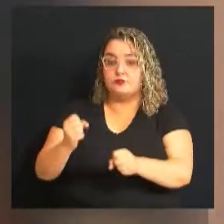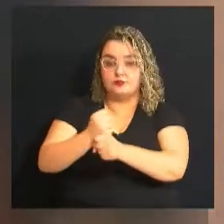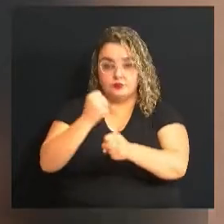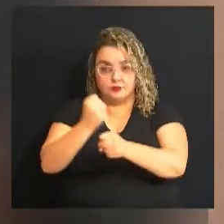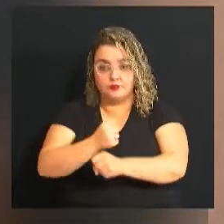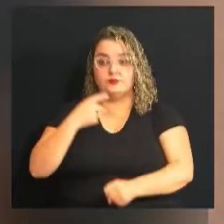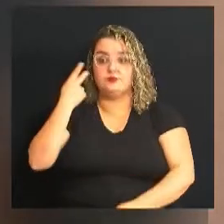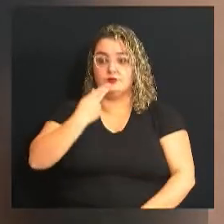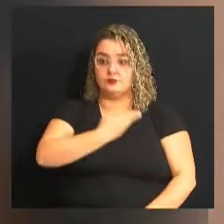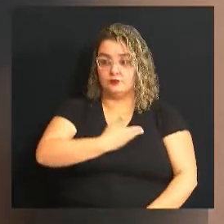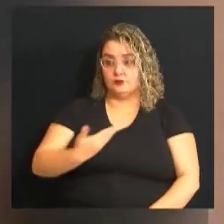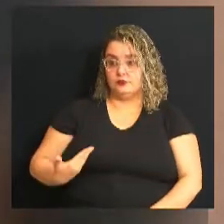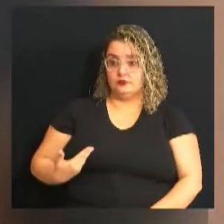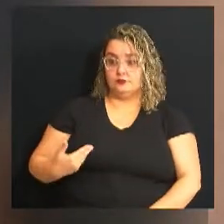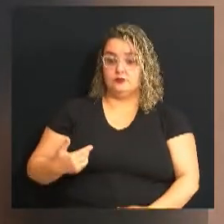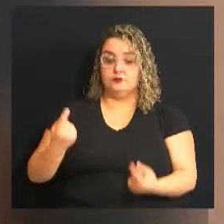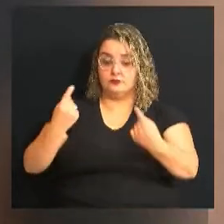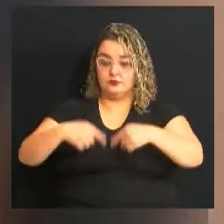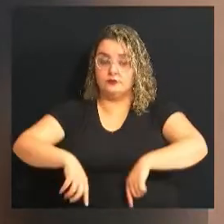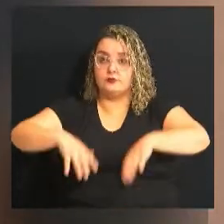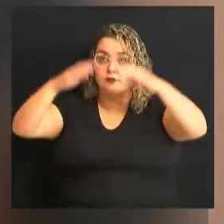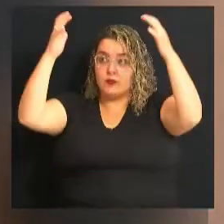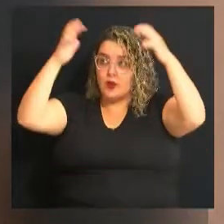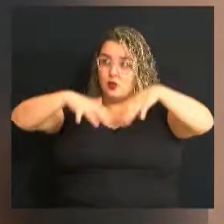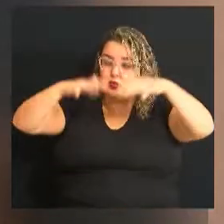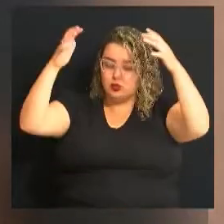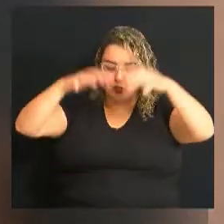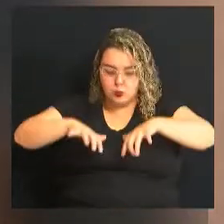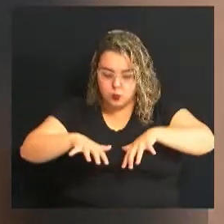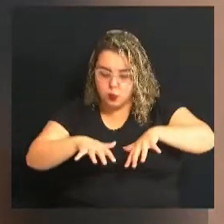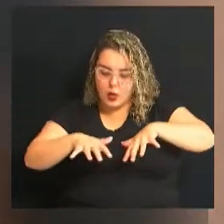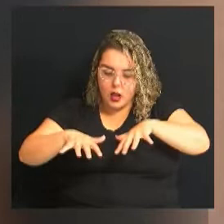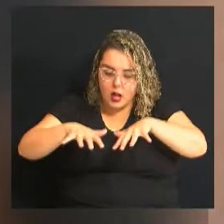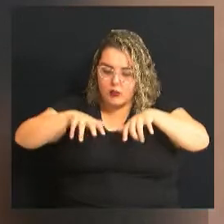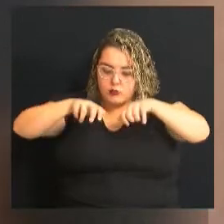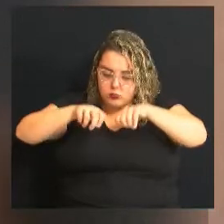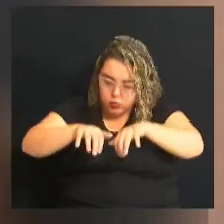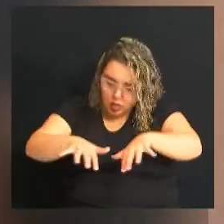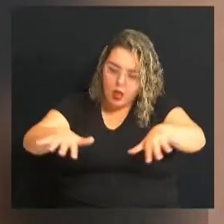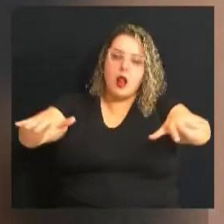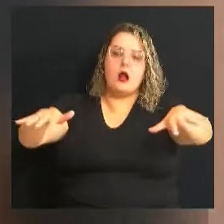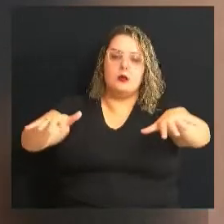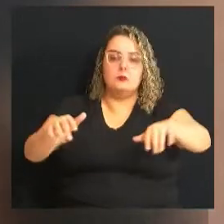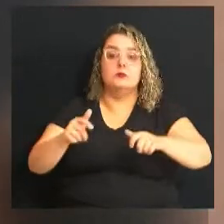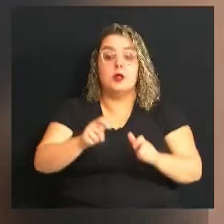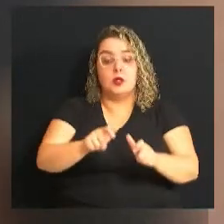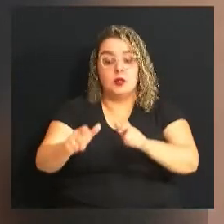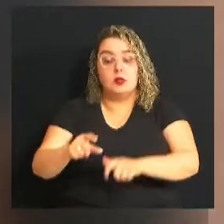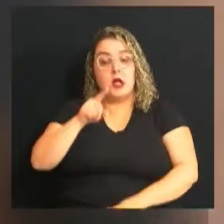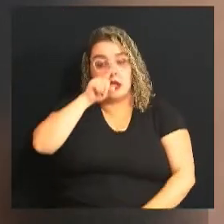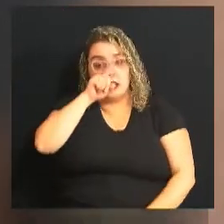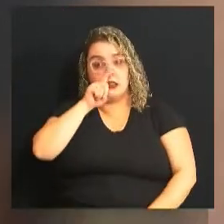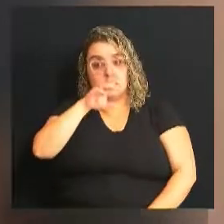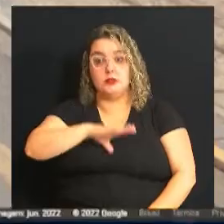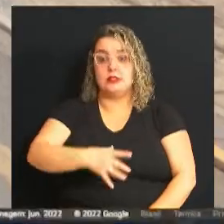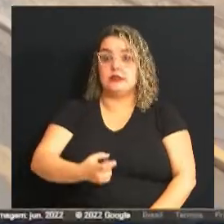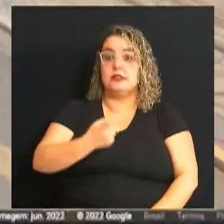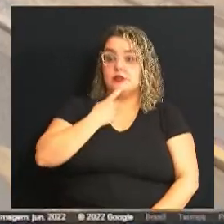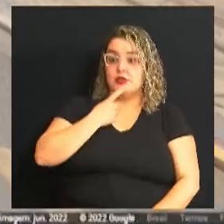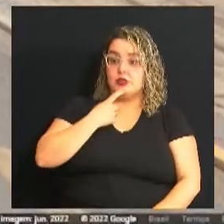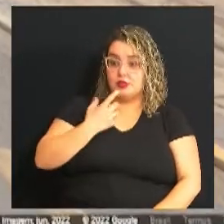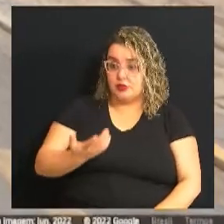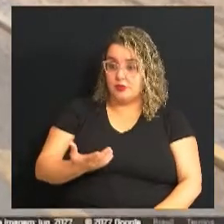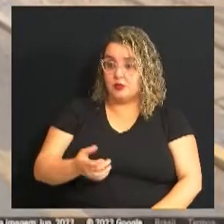políticas públicas para o combate de alagamentos, enchentes e inundações em pontos críticos da cidade de Campinas,